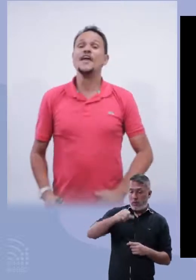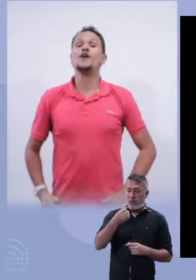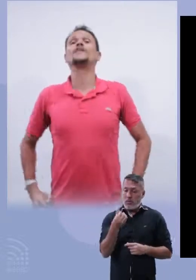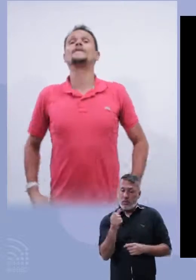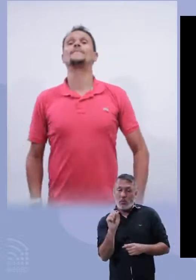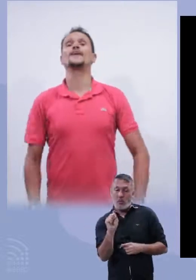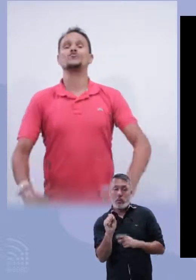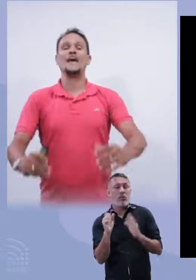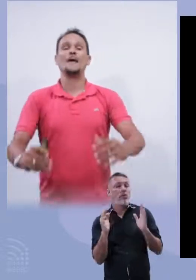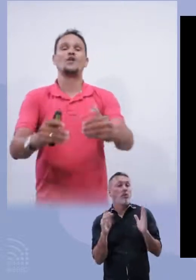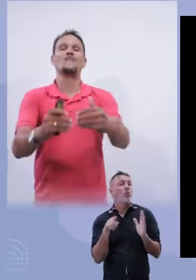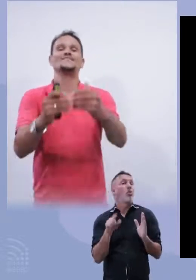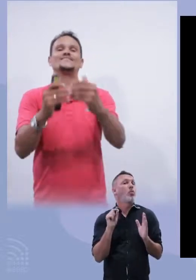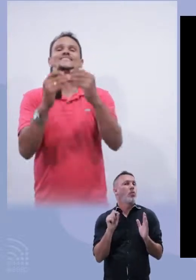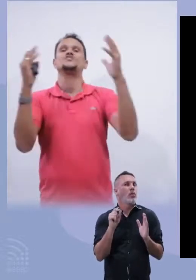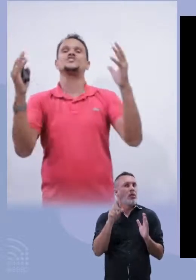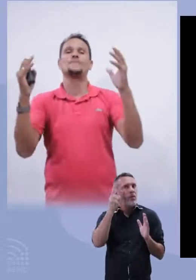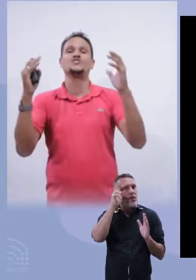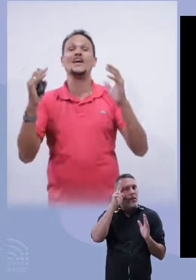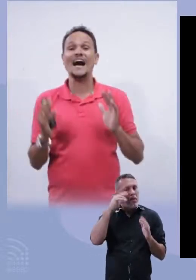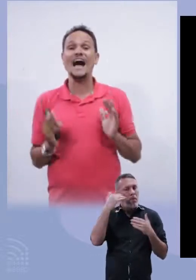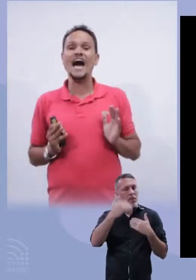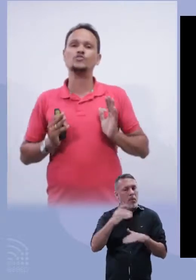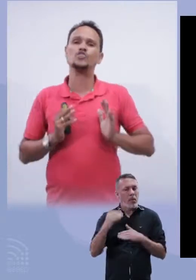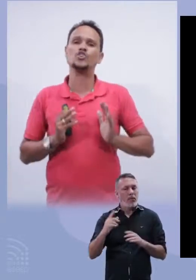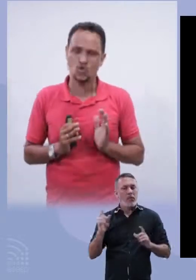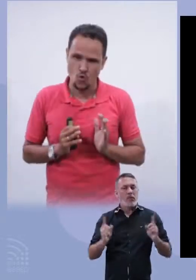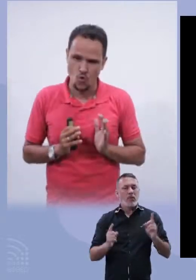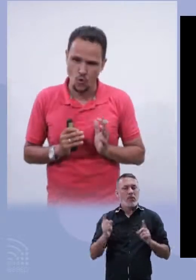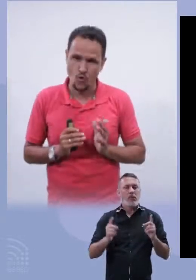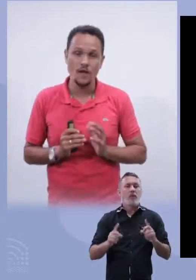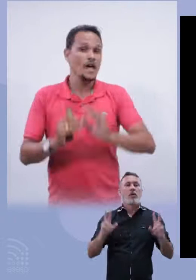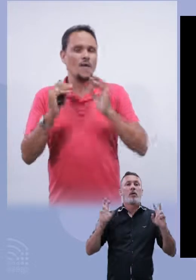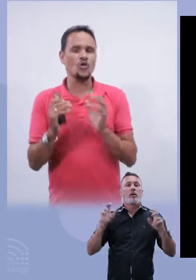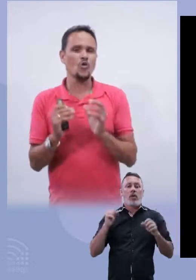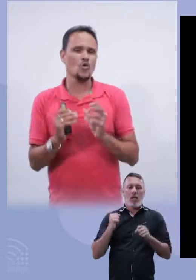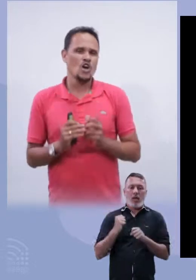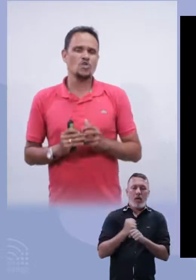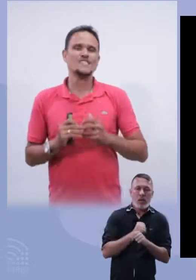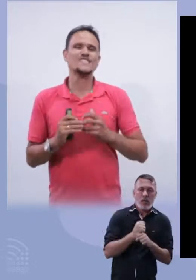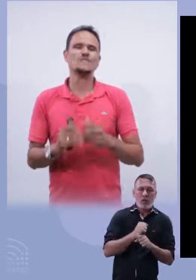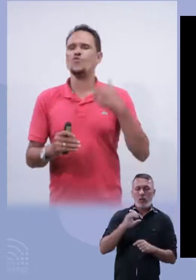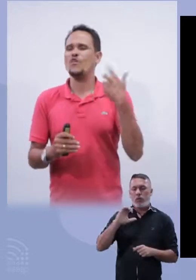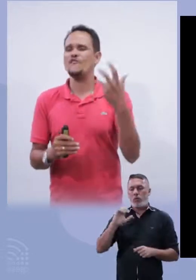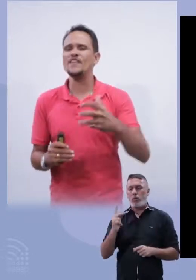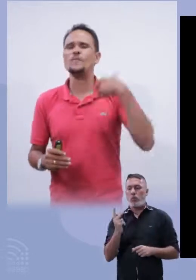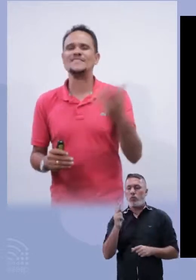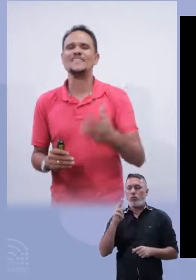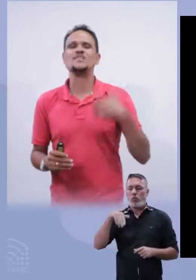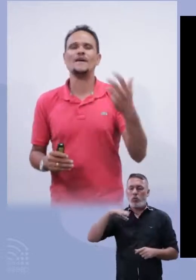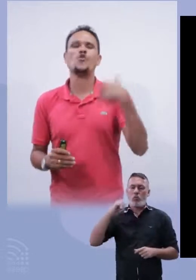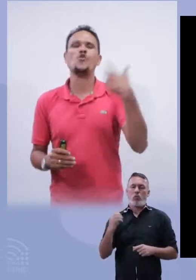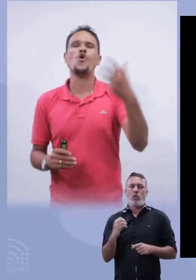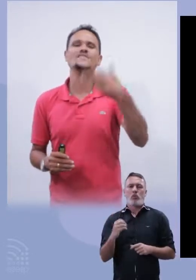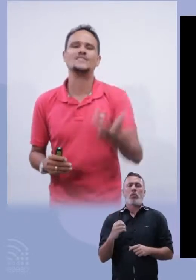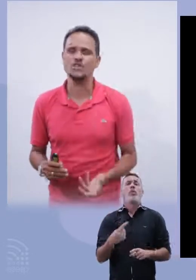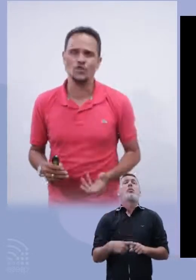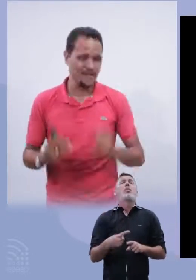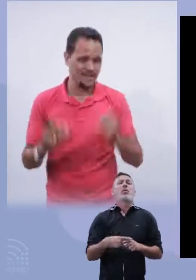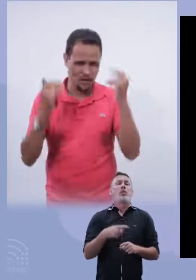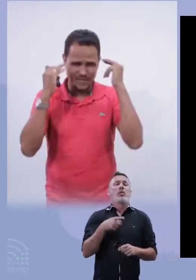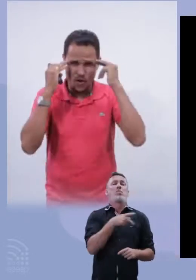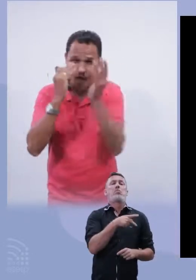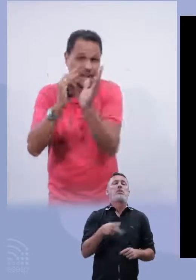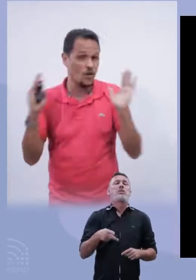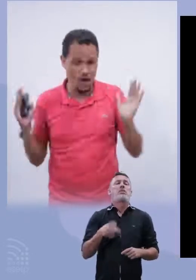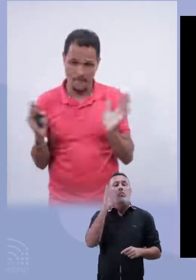1968, eu estou lembrando que a prova sempre chama de anos de chumbo. Meu aluno, nós estamos num governo do presidente chamado Costa e